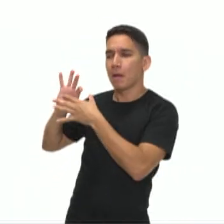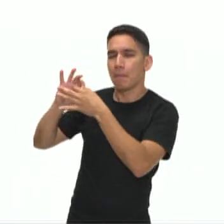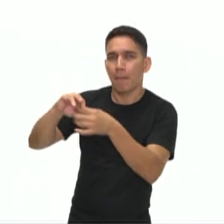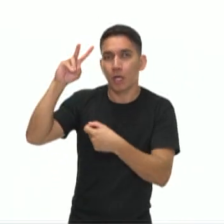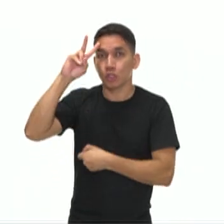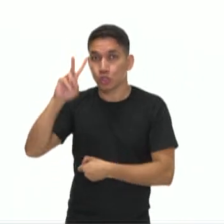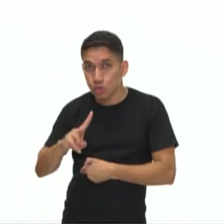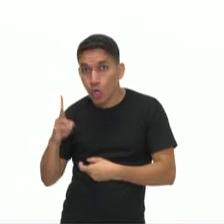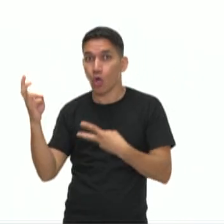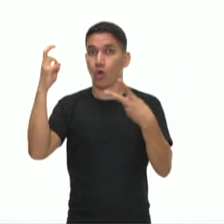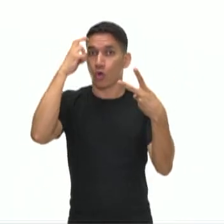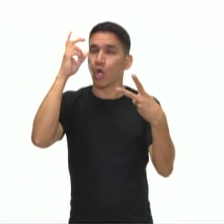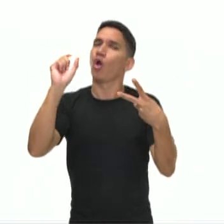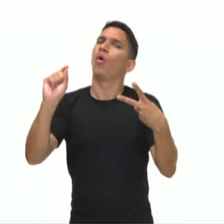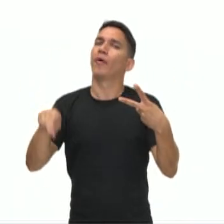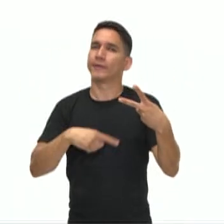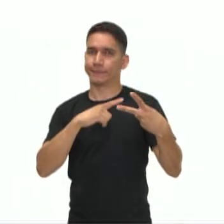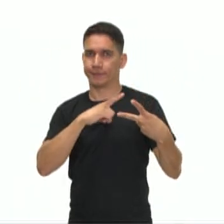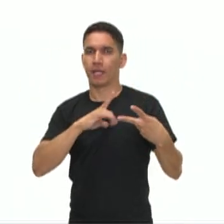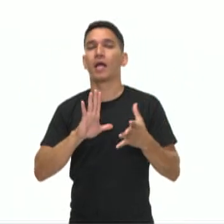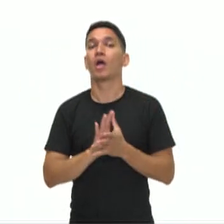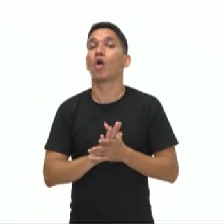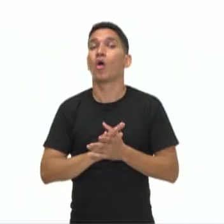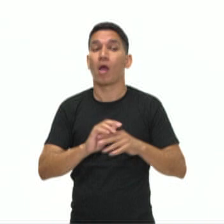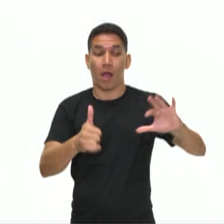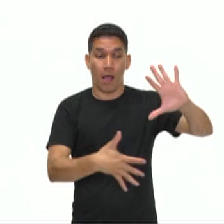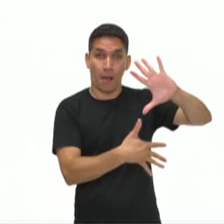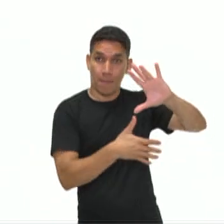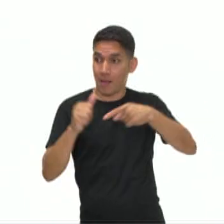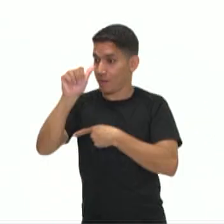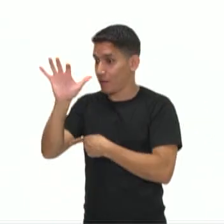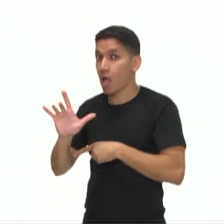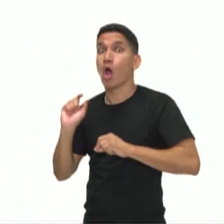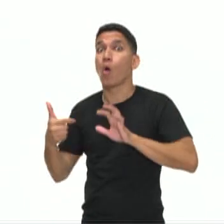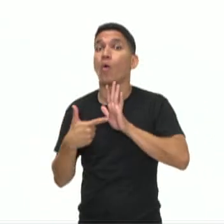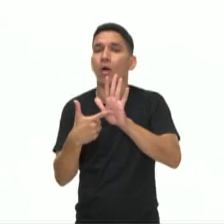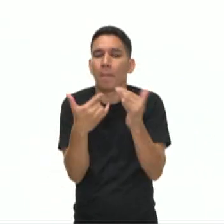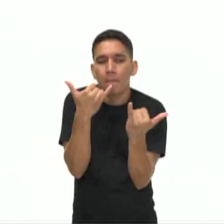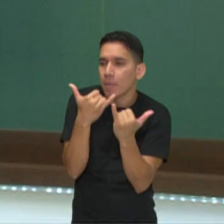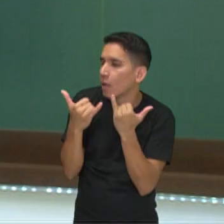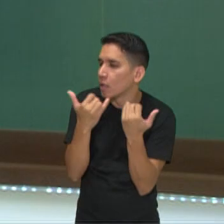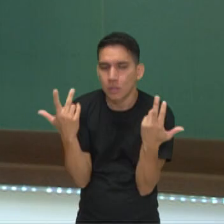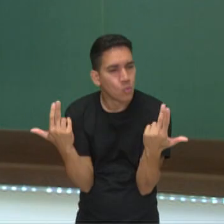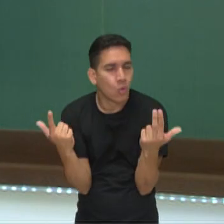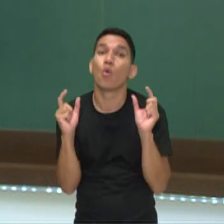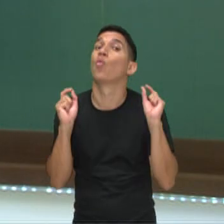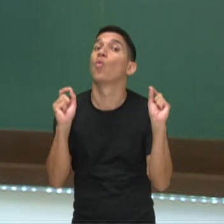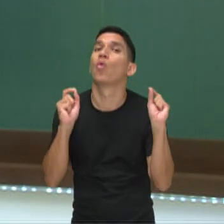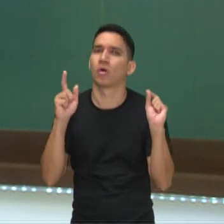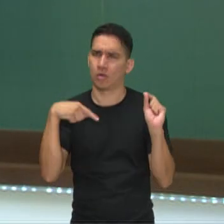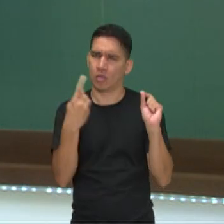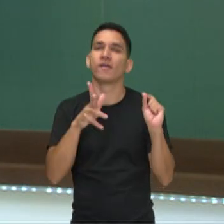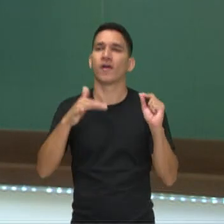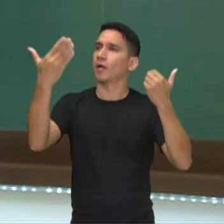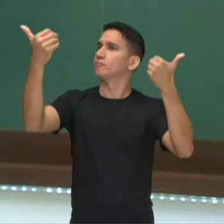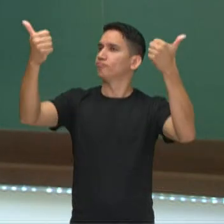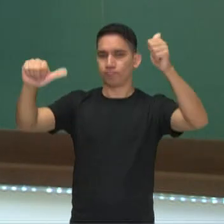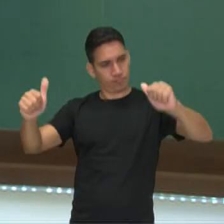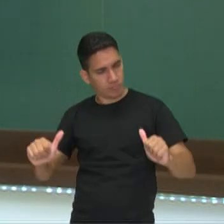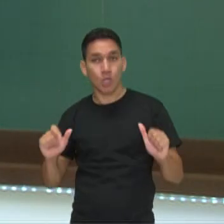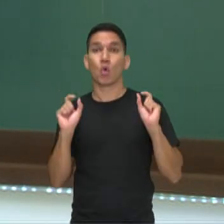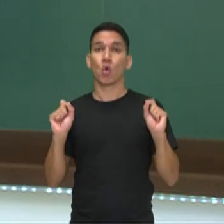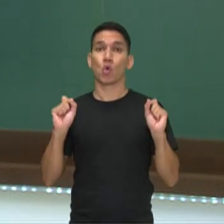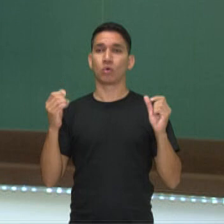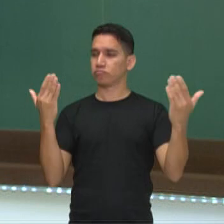cultural, tá? América e África, o que apresentam em comum. Então, a gente vai dar uma analisada aí entre os dois continentes